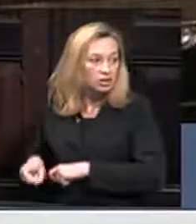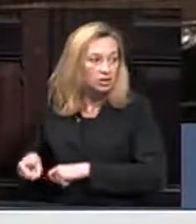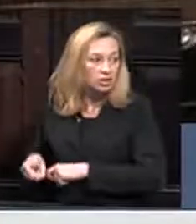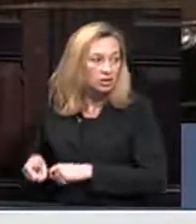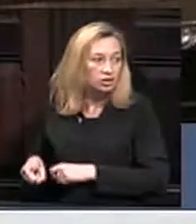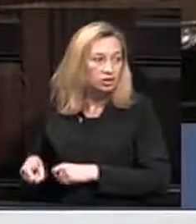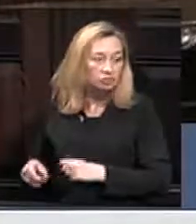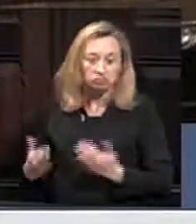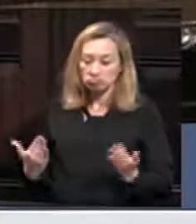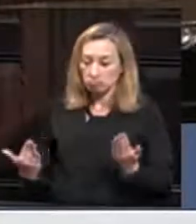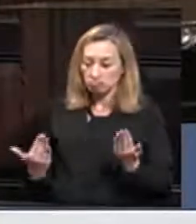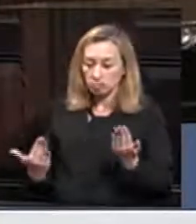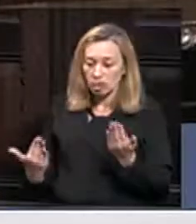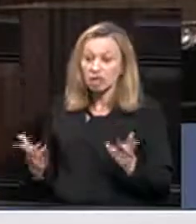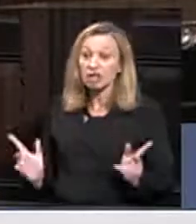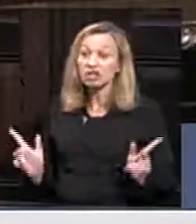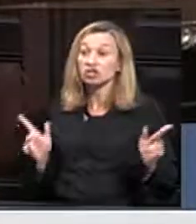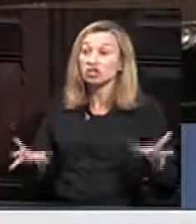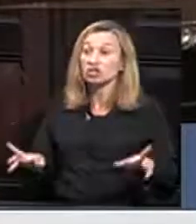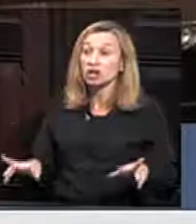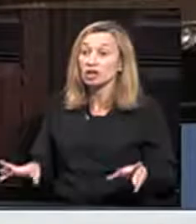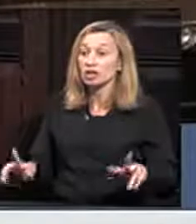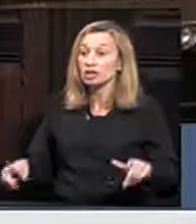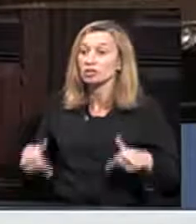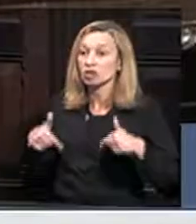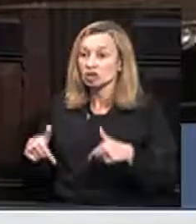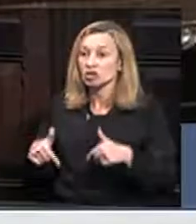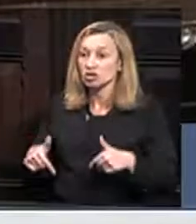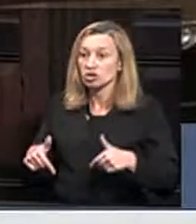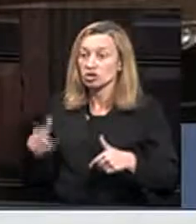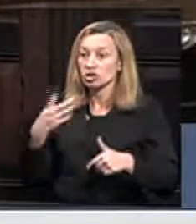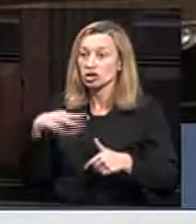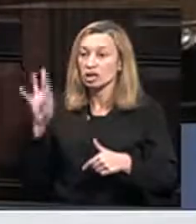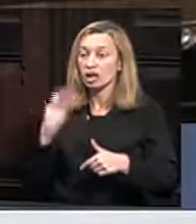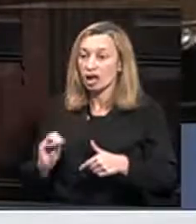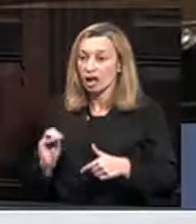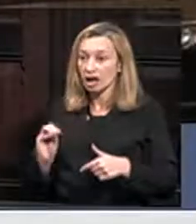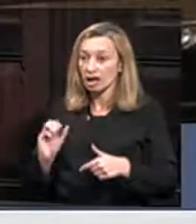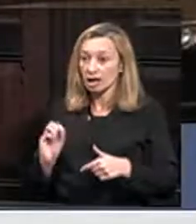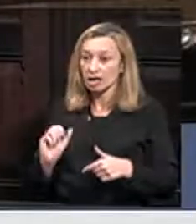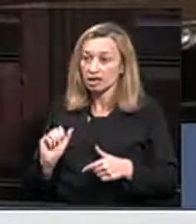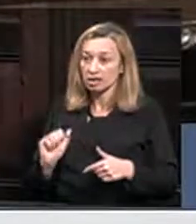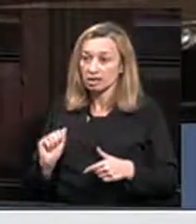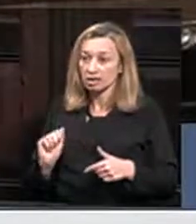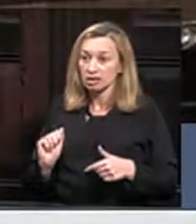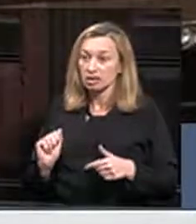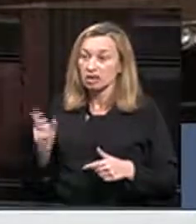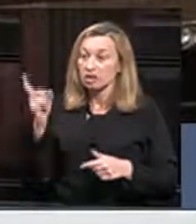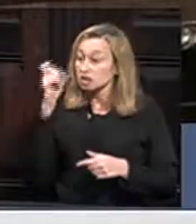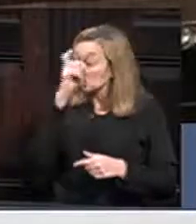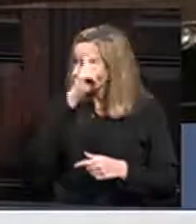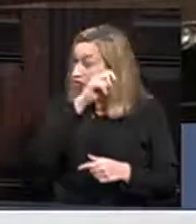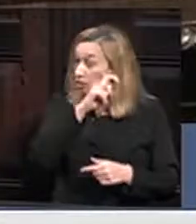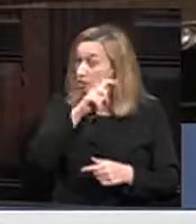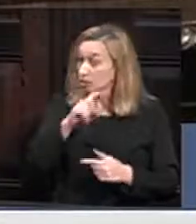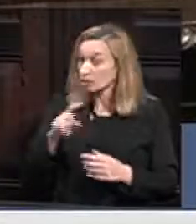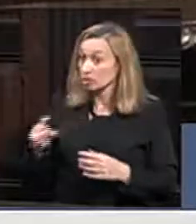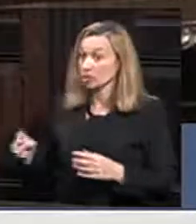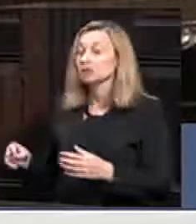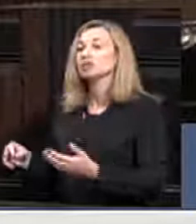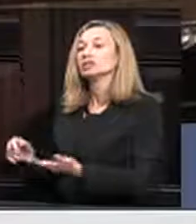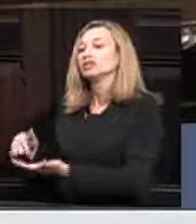e víamos de uma maneira muito transparente a dificuldade da Secretaria de Fazenda e